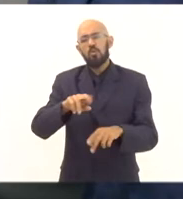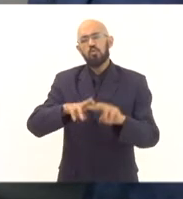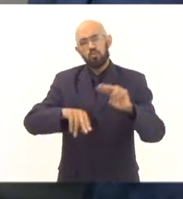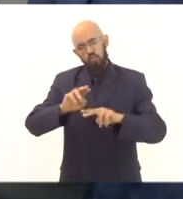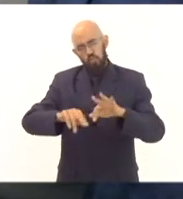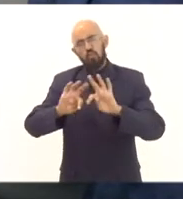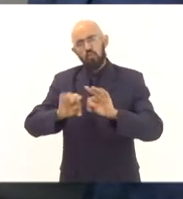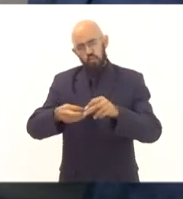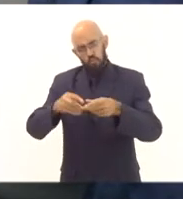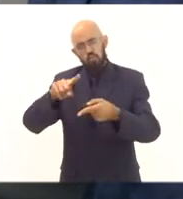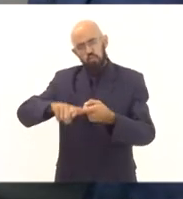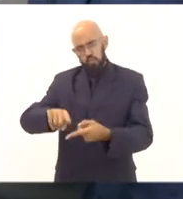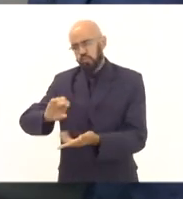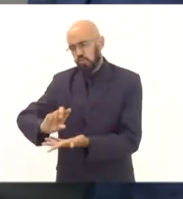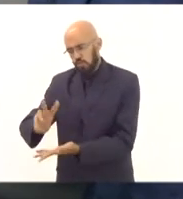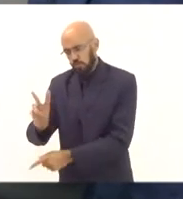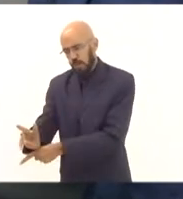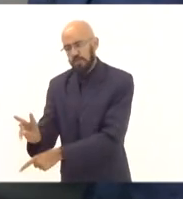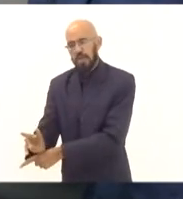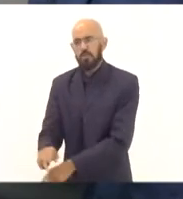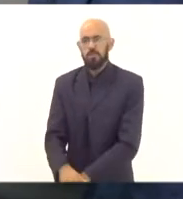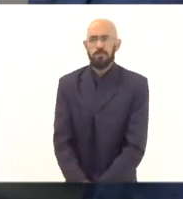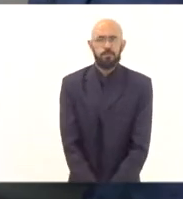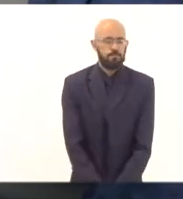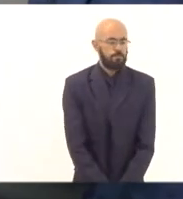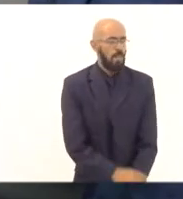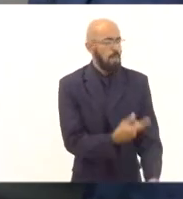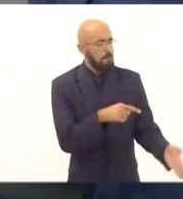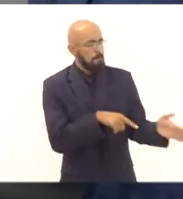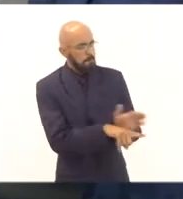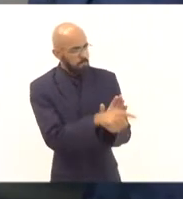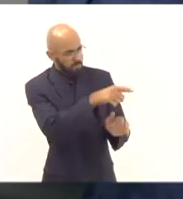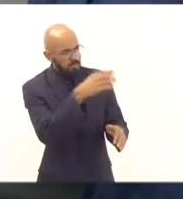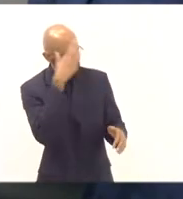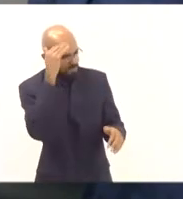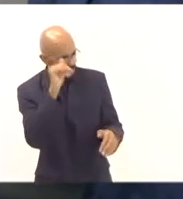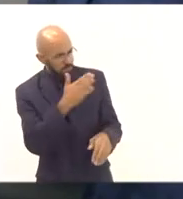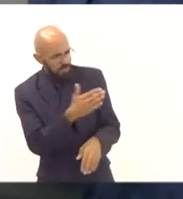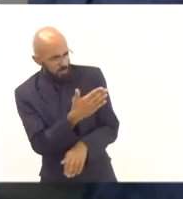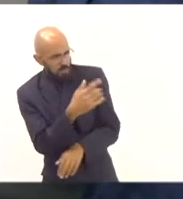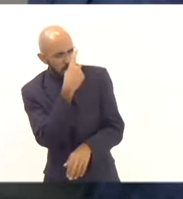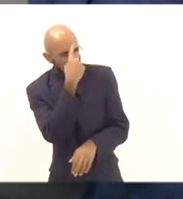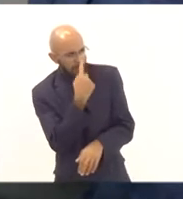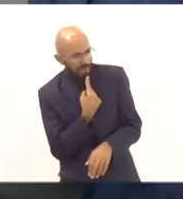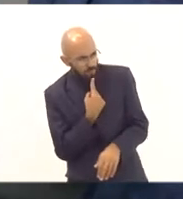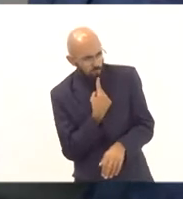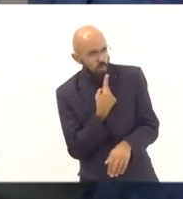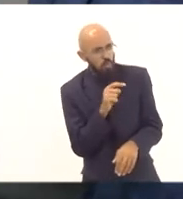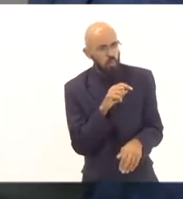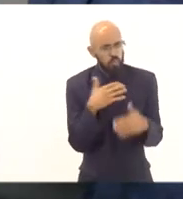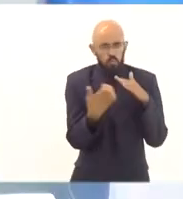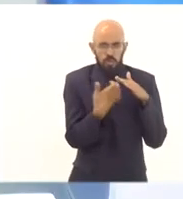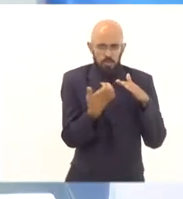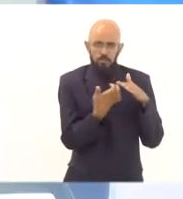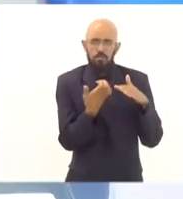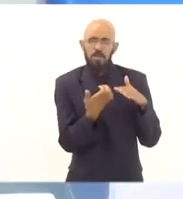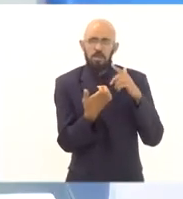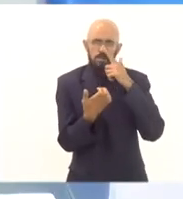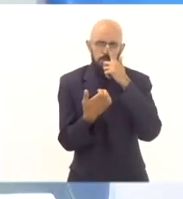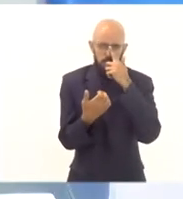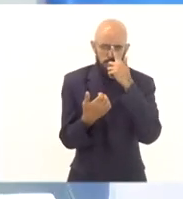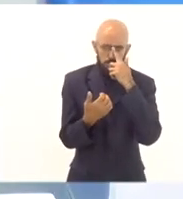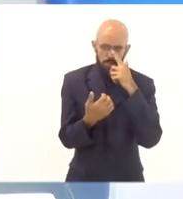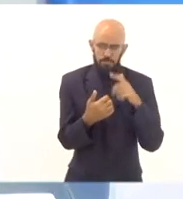esgotados se você tem noção do perfil dos empreendedores A Renata já fez mais ou menos essa pergunta mas é